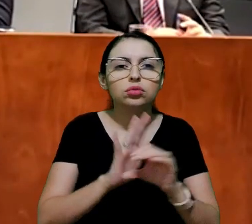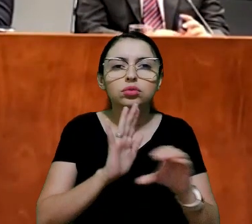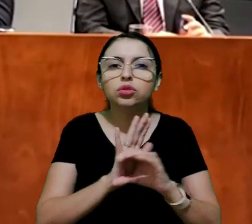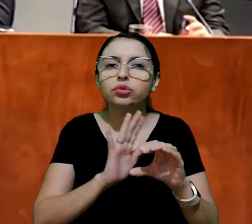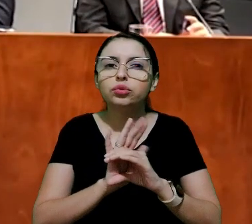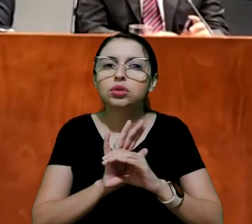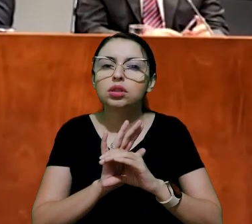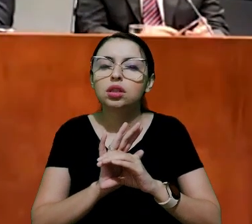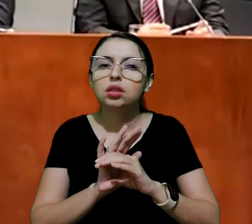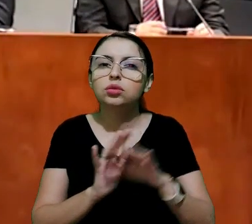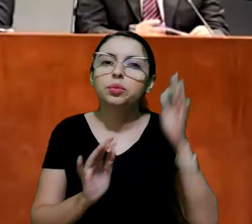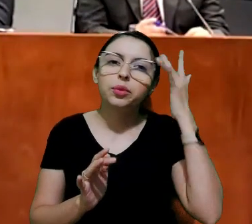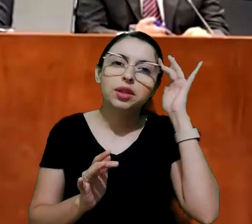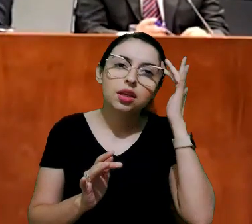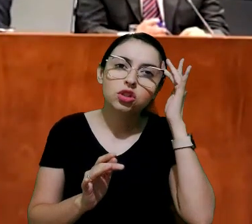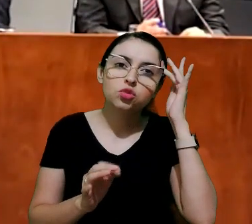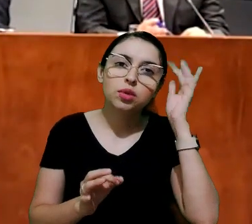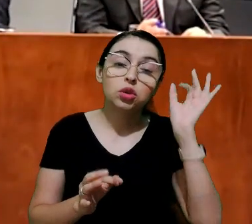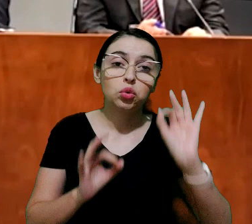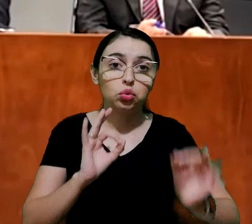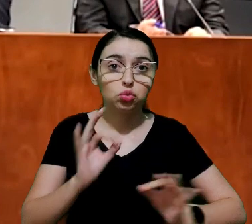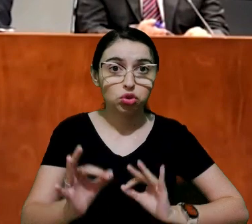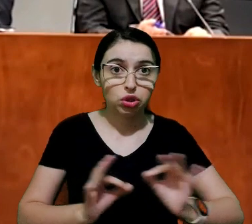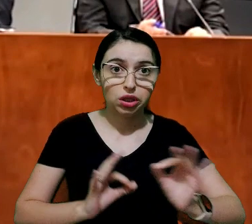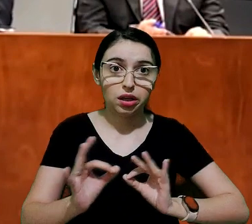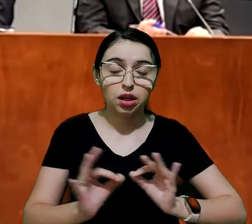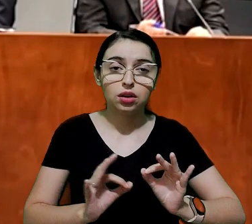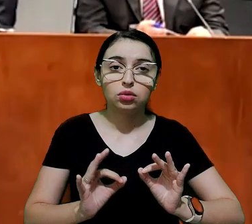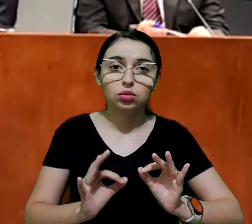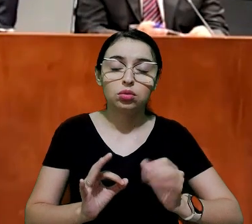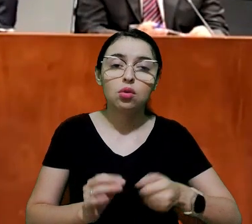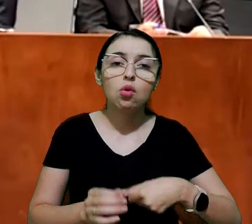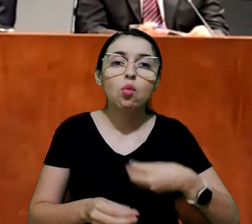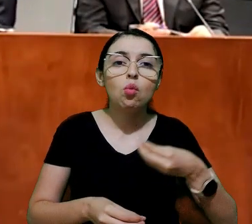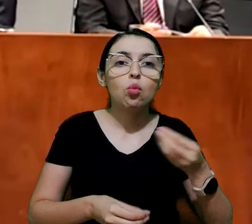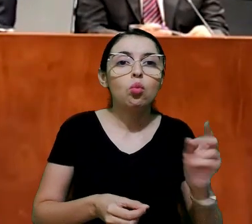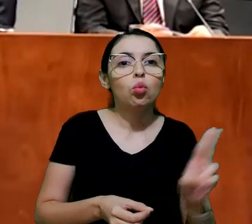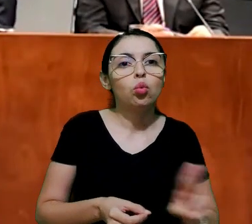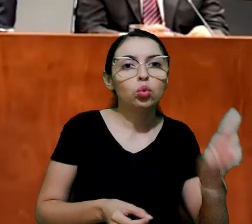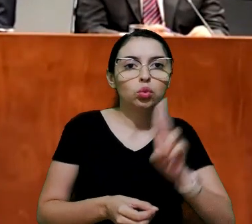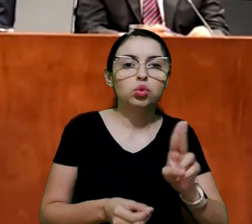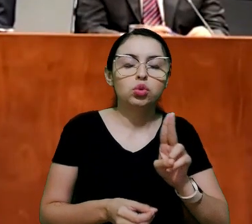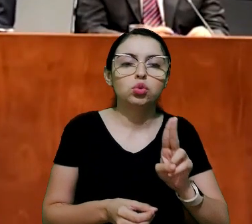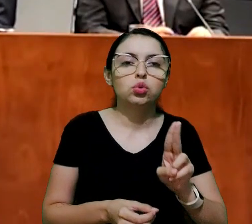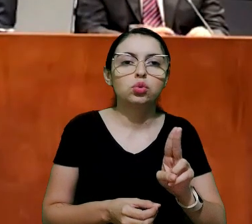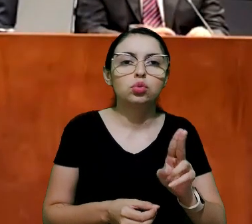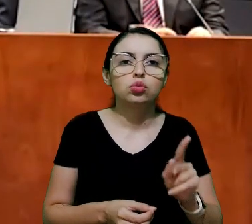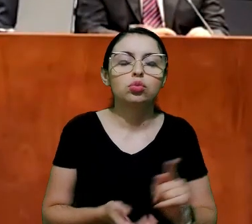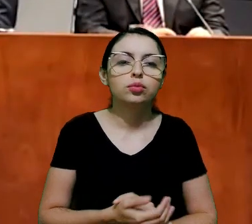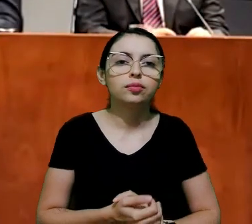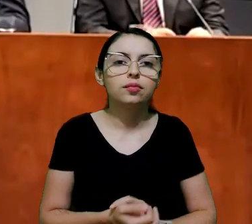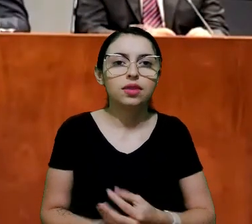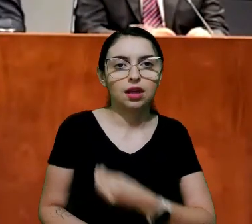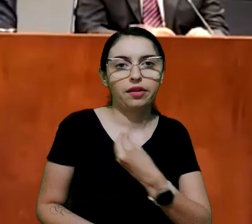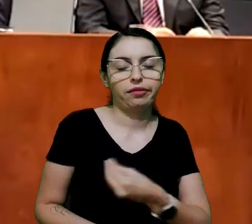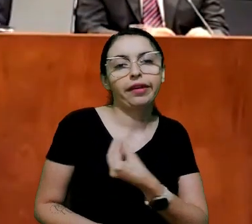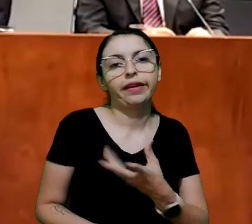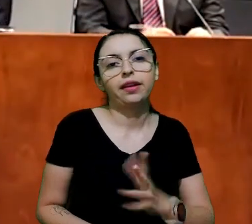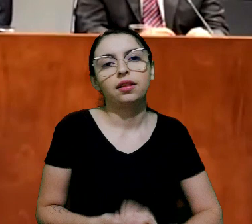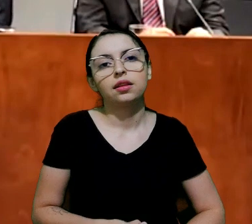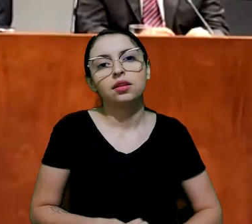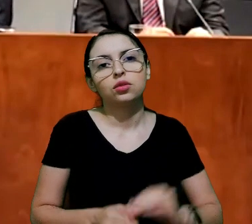sistema codificado ele auxilia muito a compreensão do direito, o uso do direito, né,